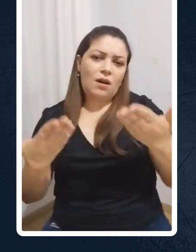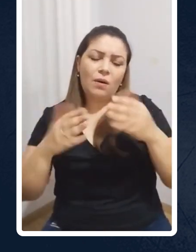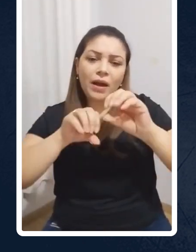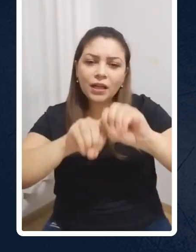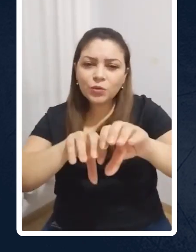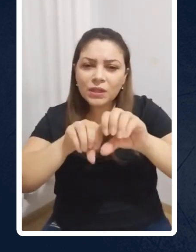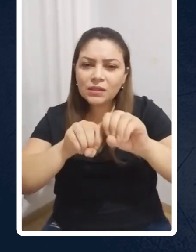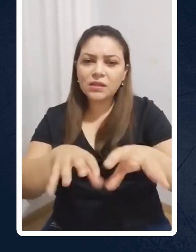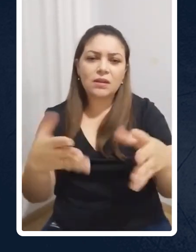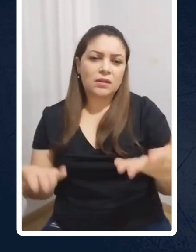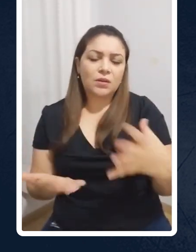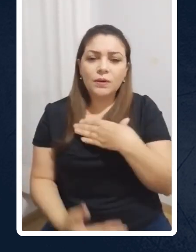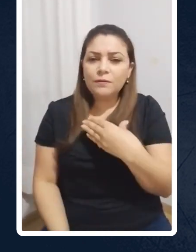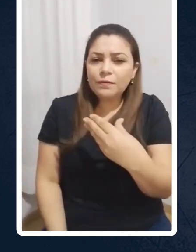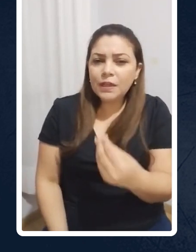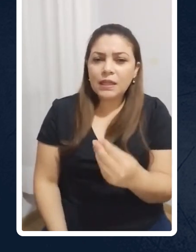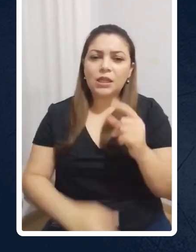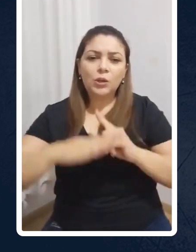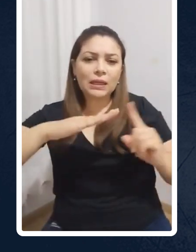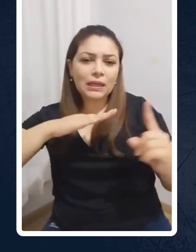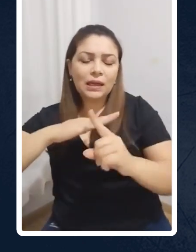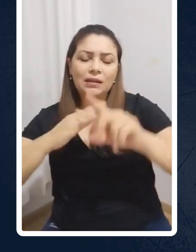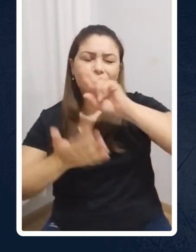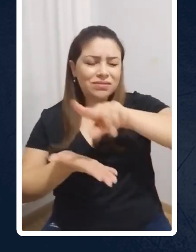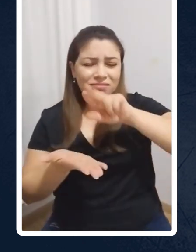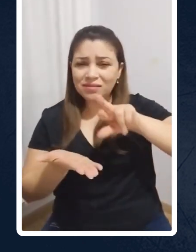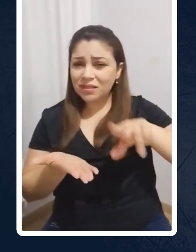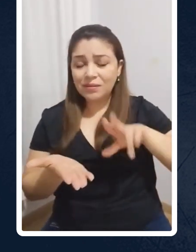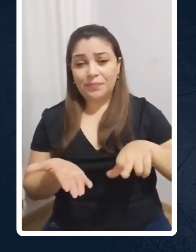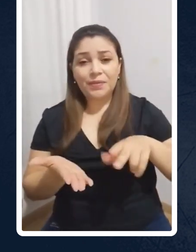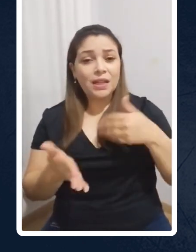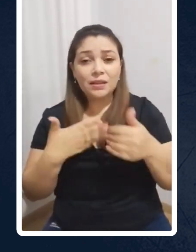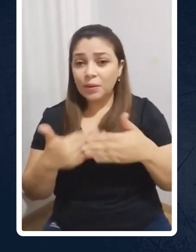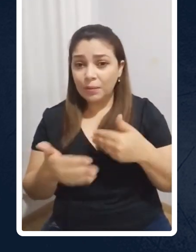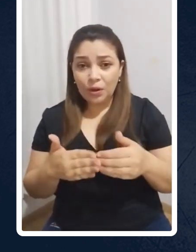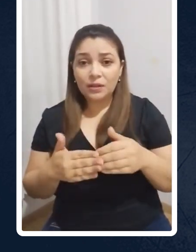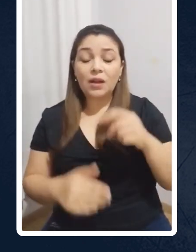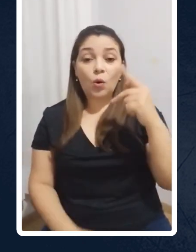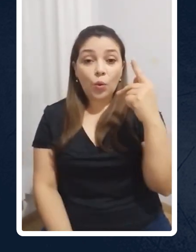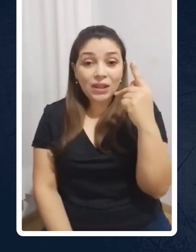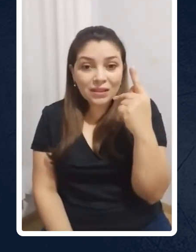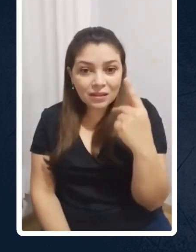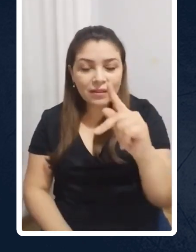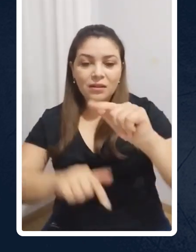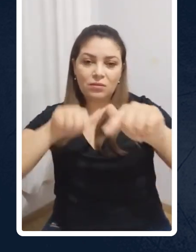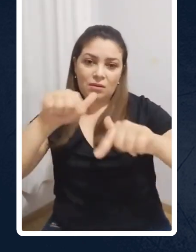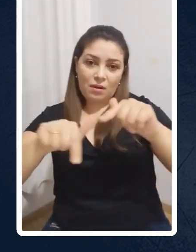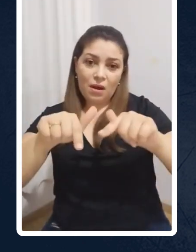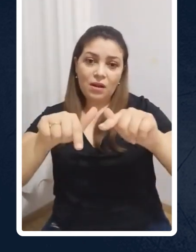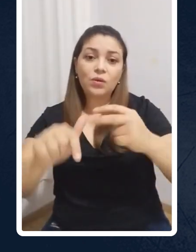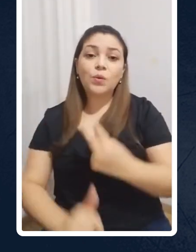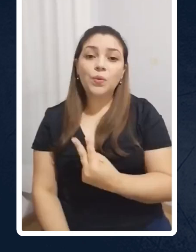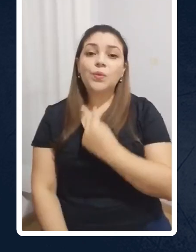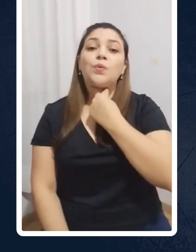trabalho com o cliente, não importa. Seu trabalho vai preencher uma grande parte da sua vida. E a única maneira de